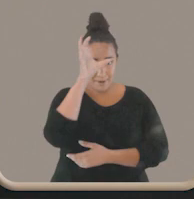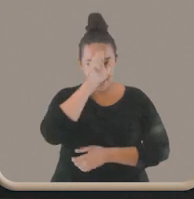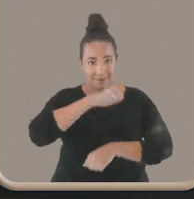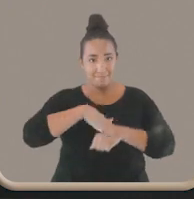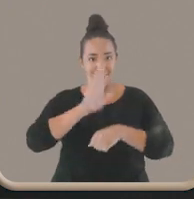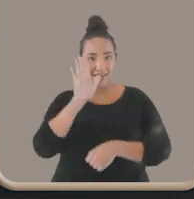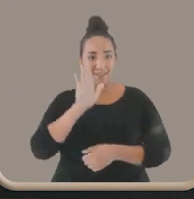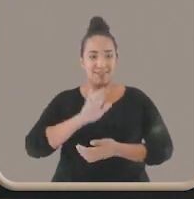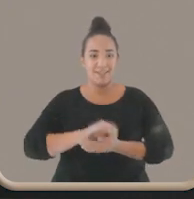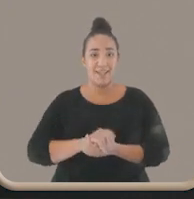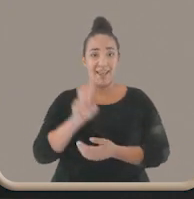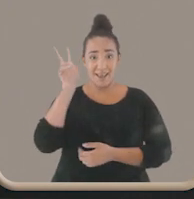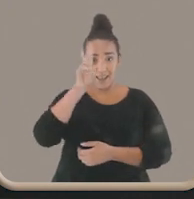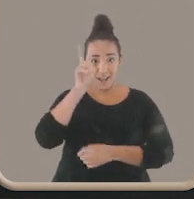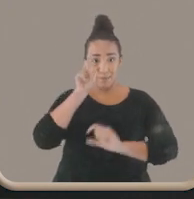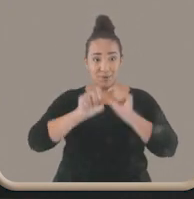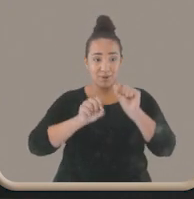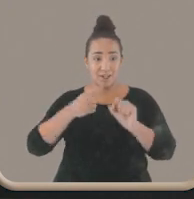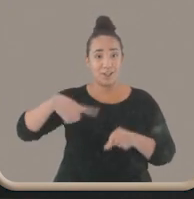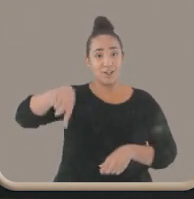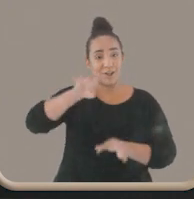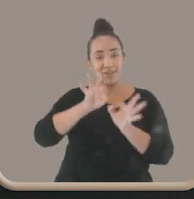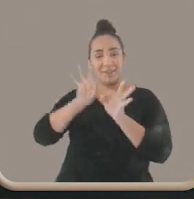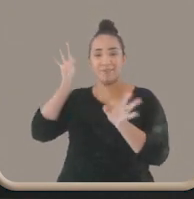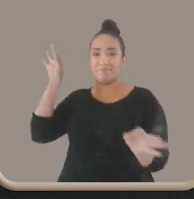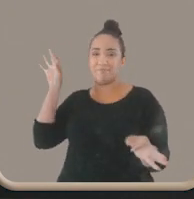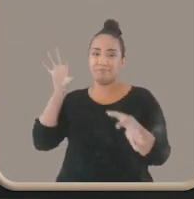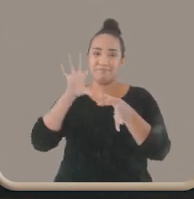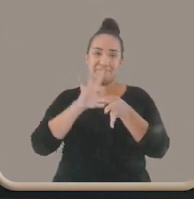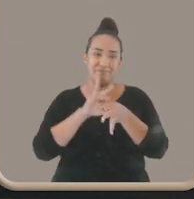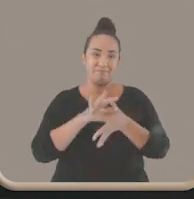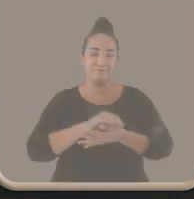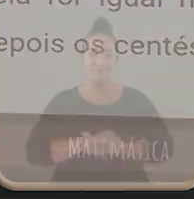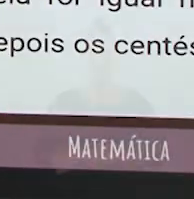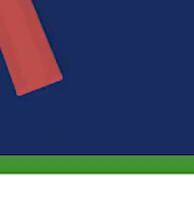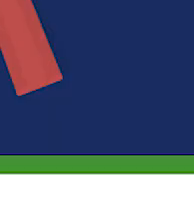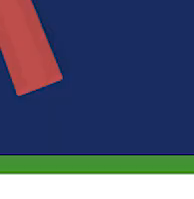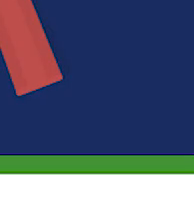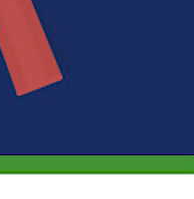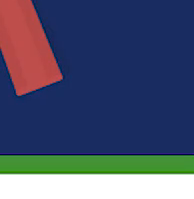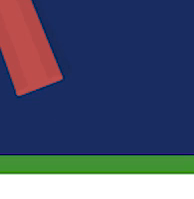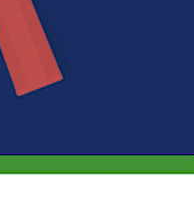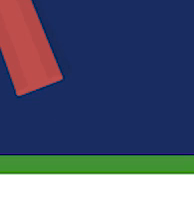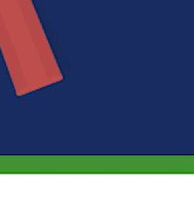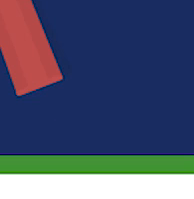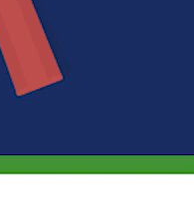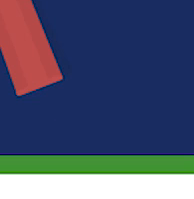tem muito mais. E não se esqueça, mesmo distantes, estamos juntos.